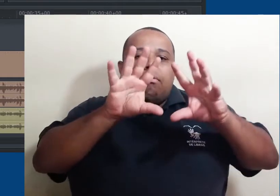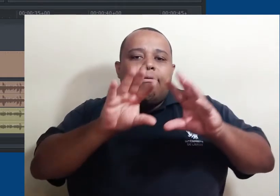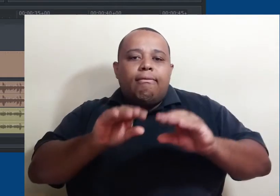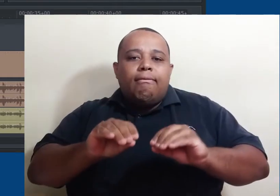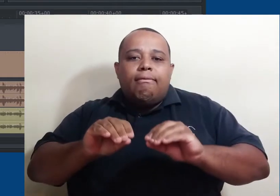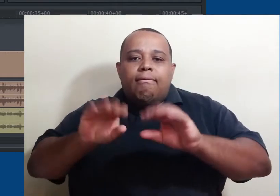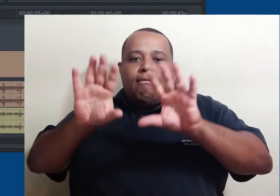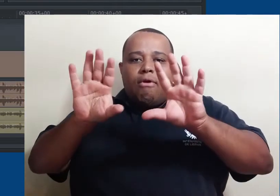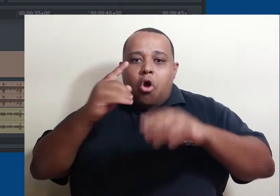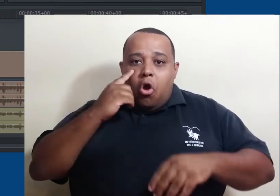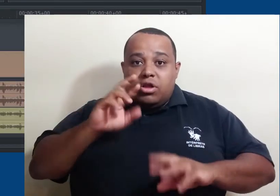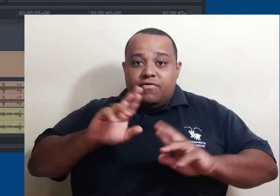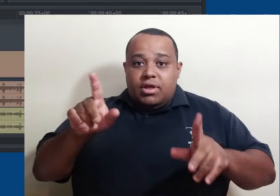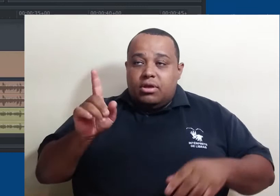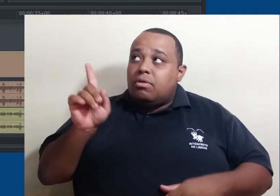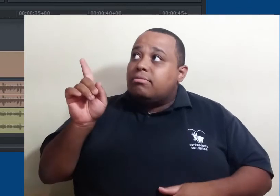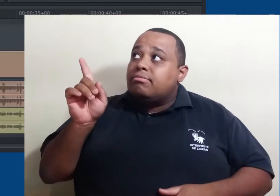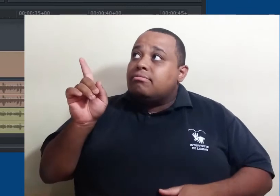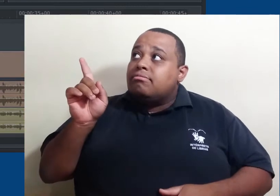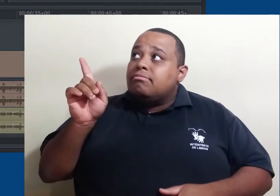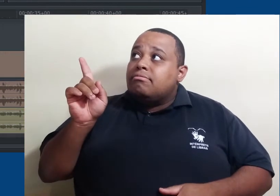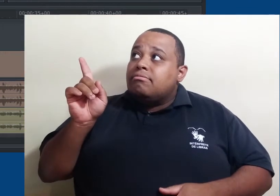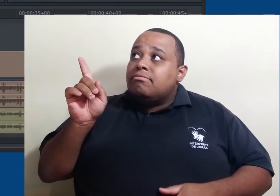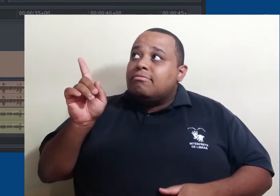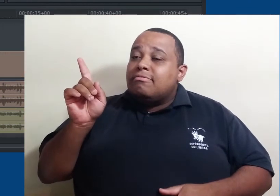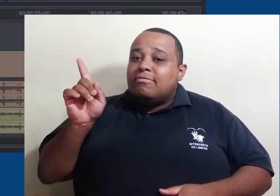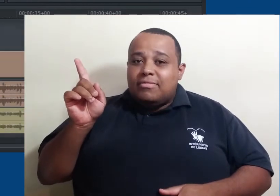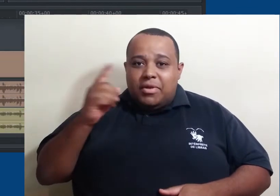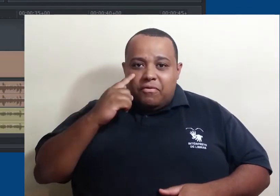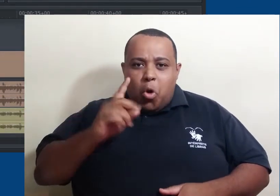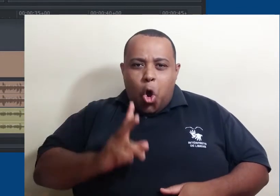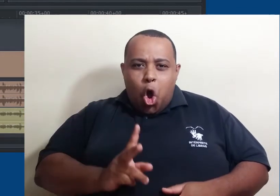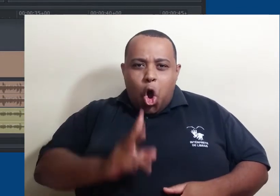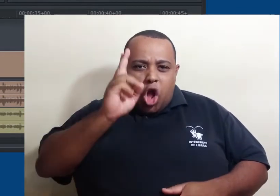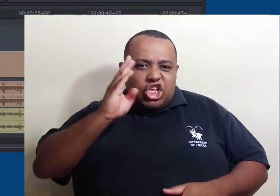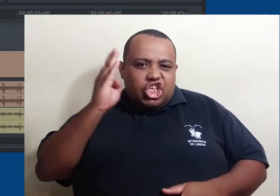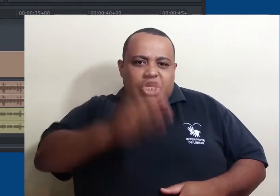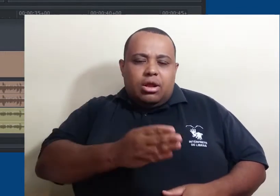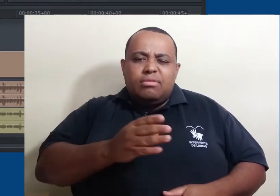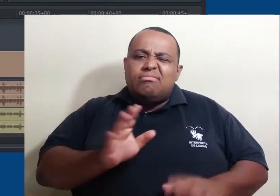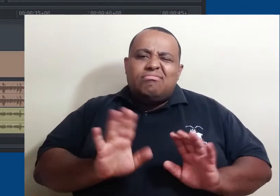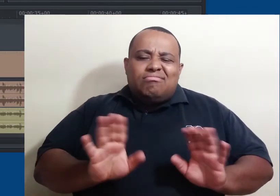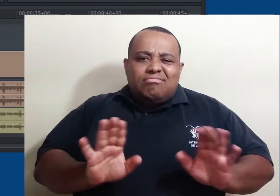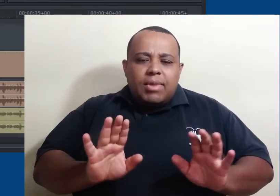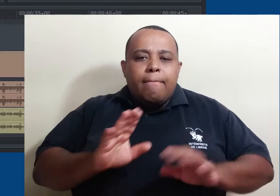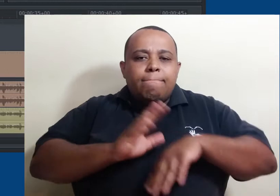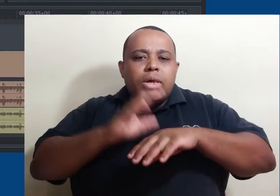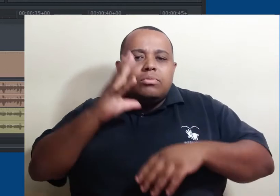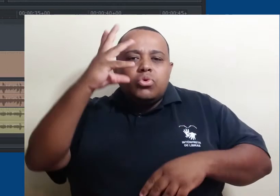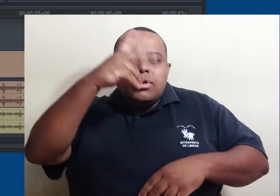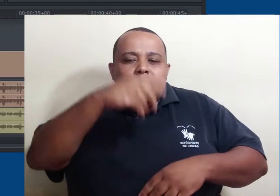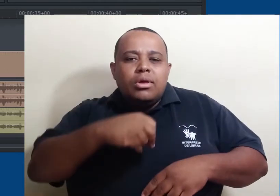play, ele dá um corte seco. E tem duas maneiras que a gente pode fazer isso. A gente pode chegar aqui no finalzinho desse